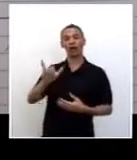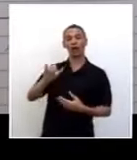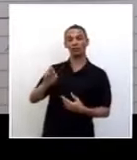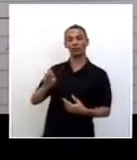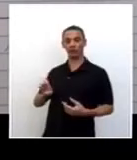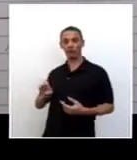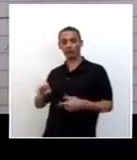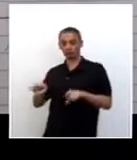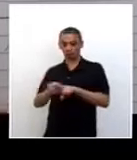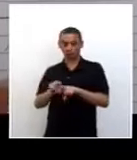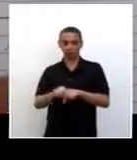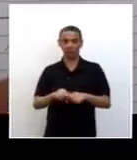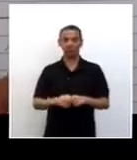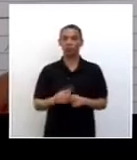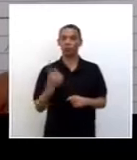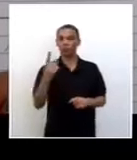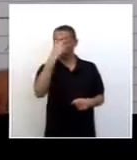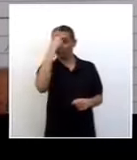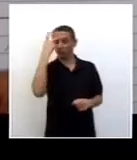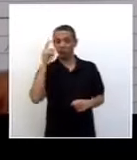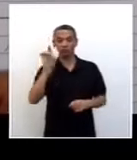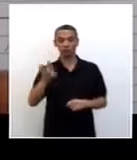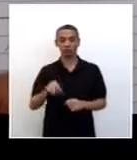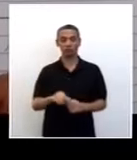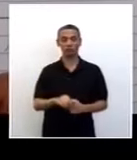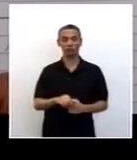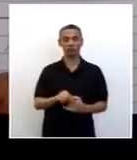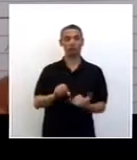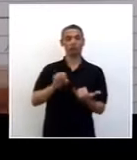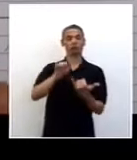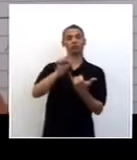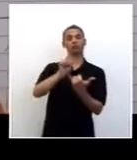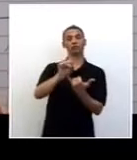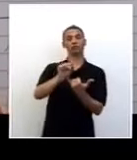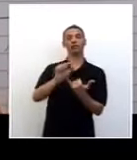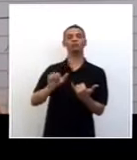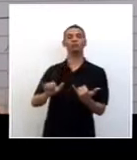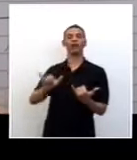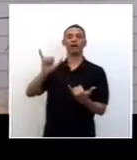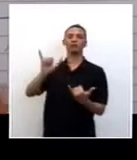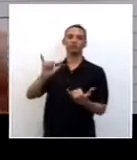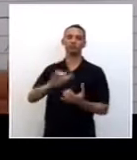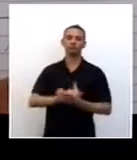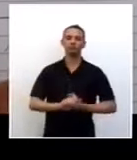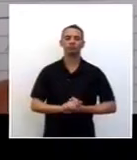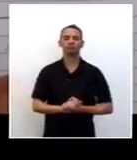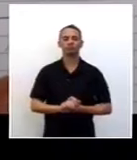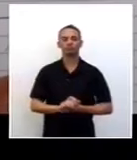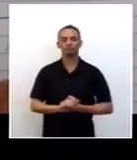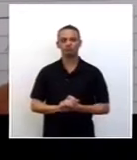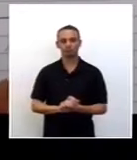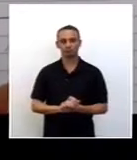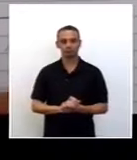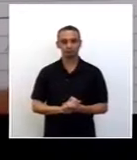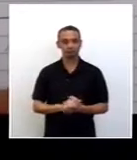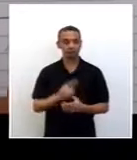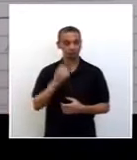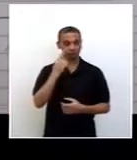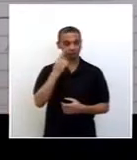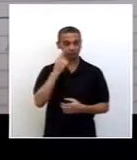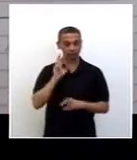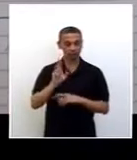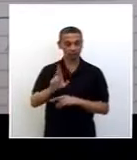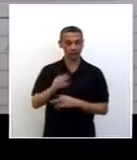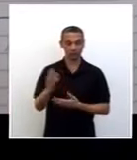direcionado para uma única pessoa então o sujeito é ai ai o auxiliar da pergunta vai ser o auxiliar da